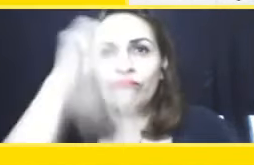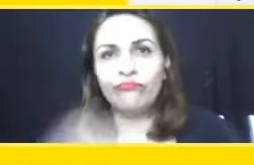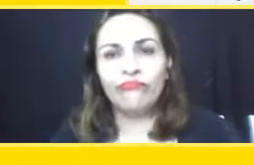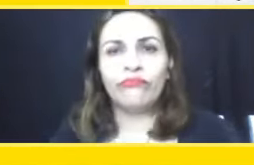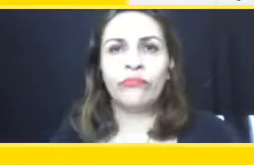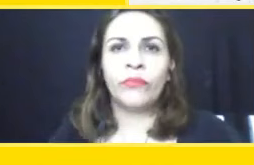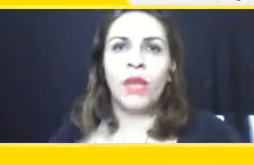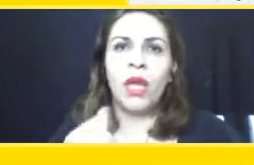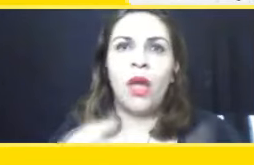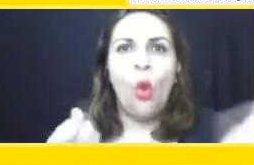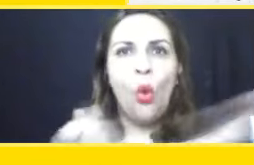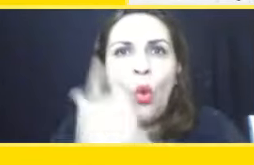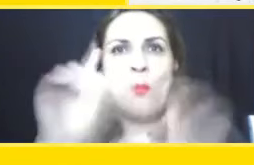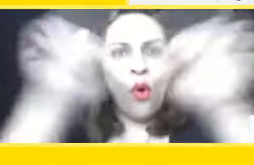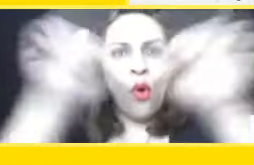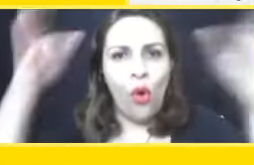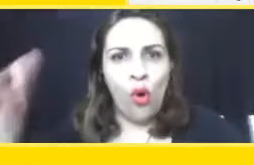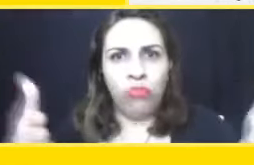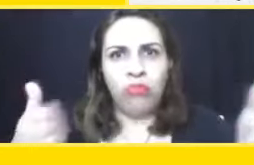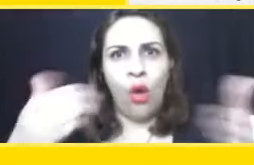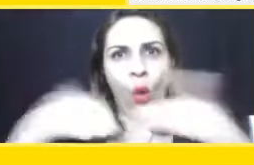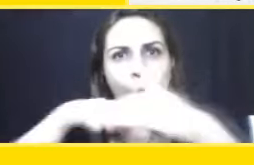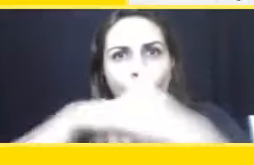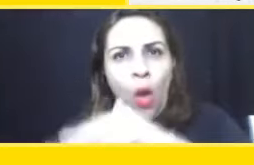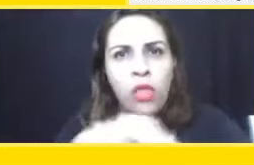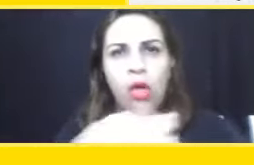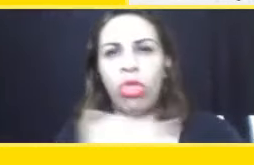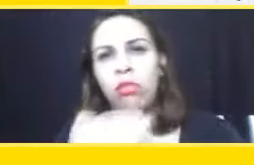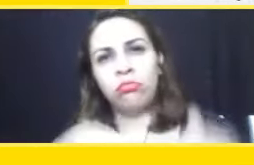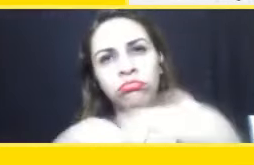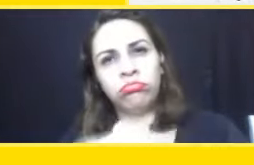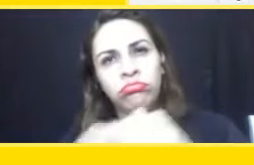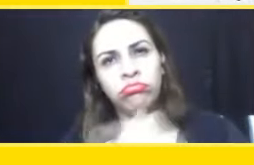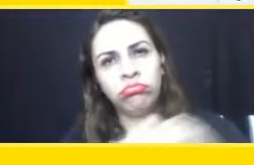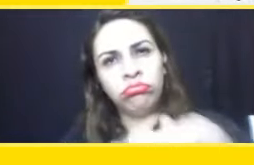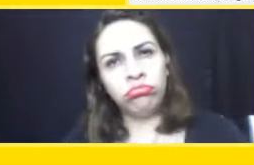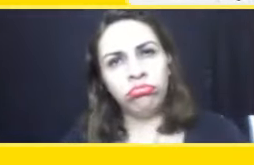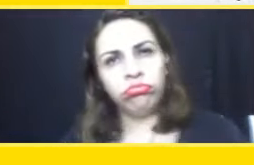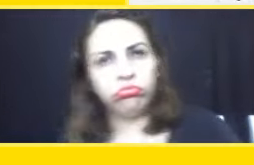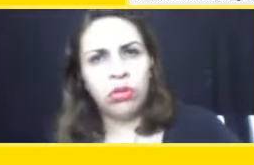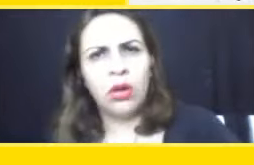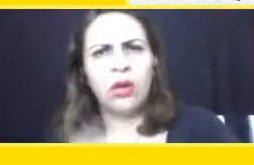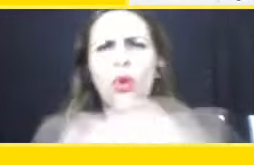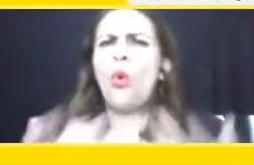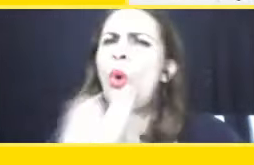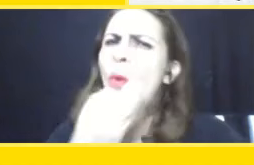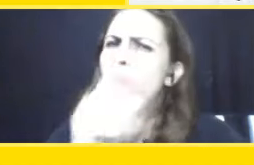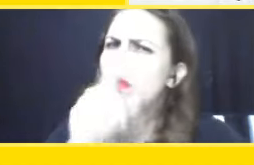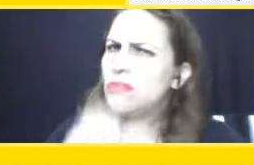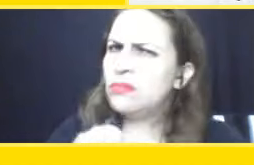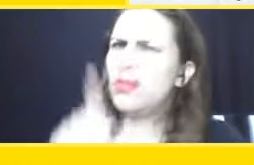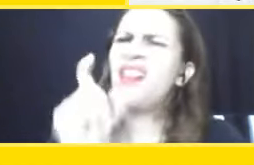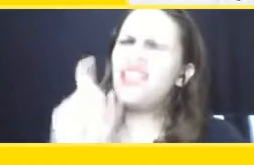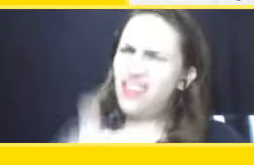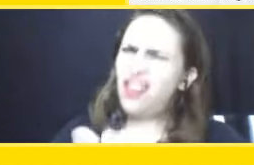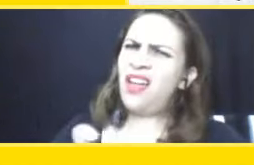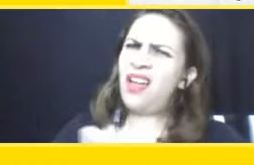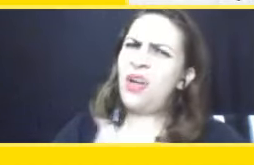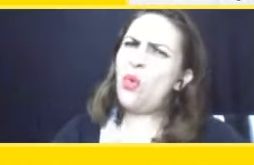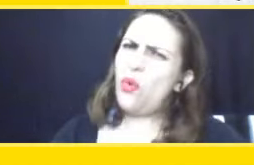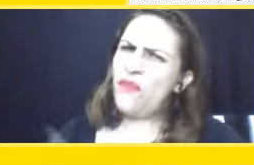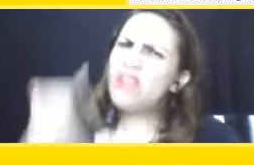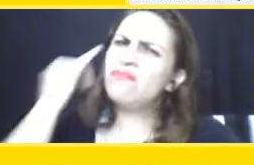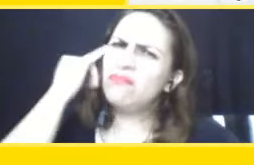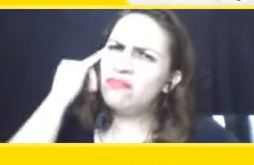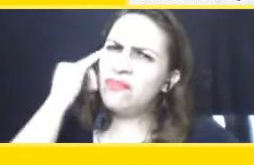foi obtido para o Hospital de Ceilândia. Então, assim, qual a visão do senhor? Será que o governo está aí